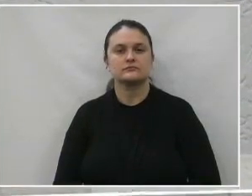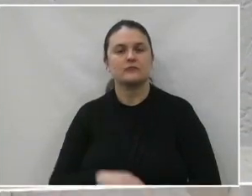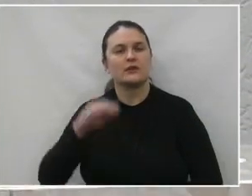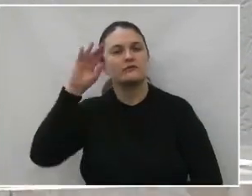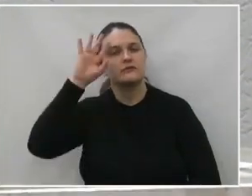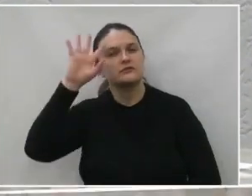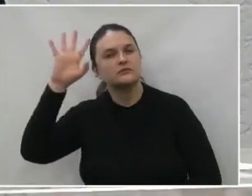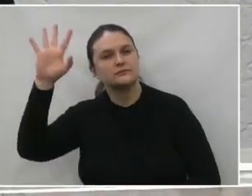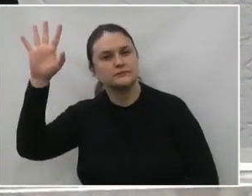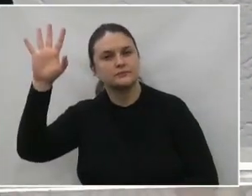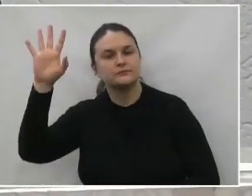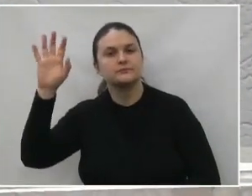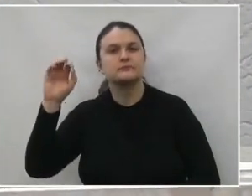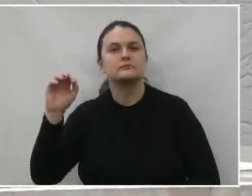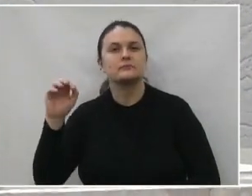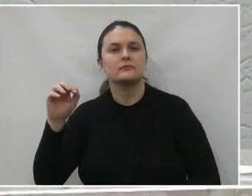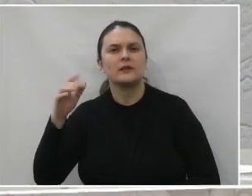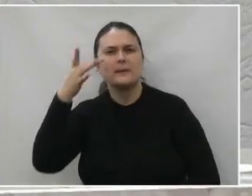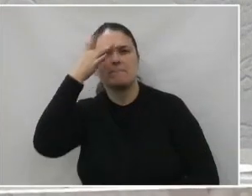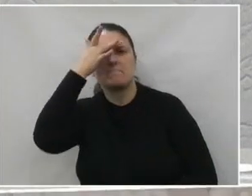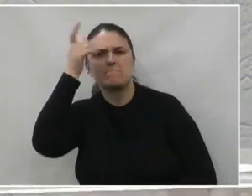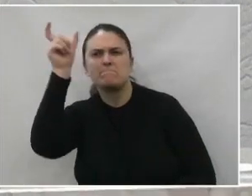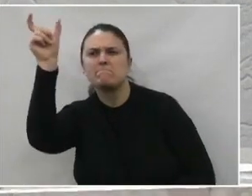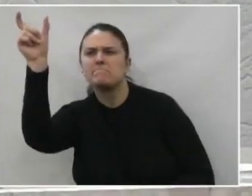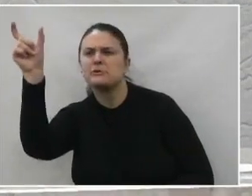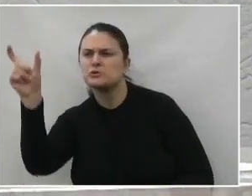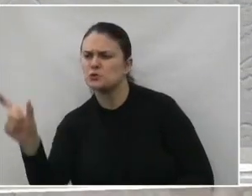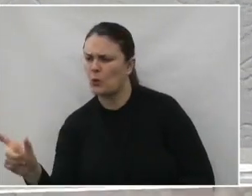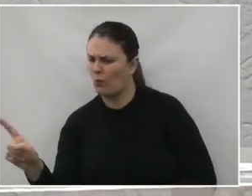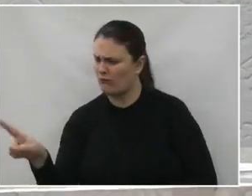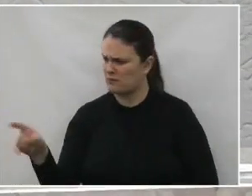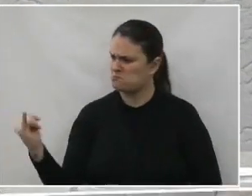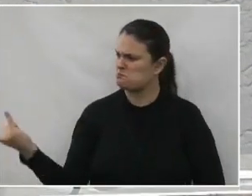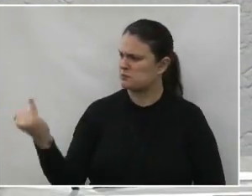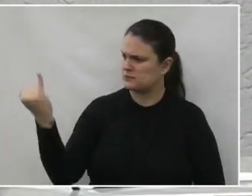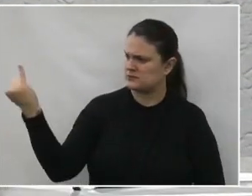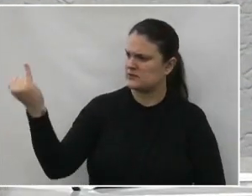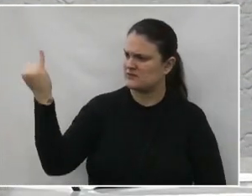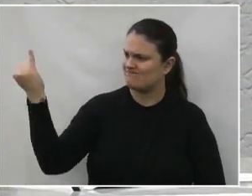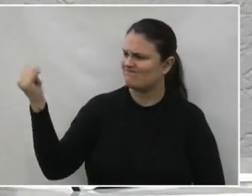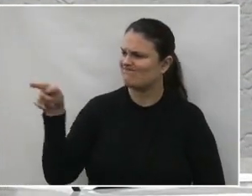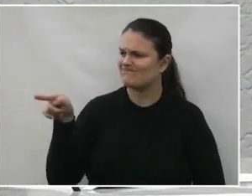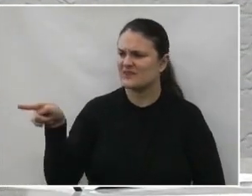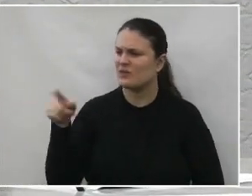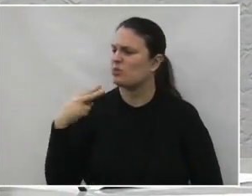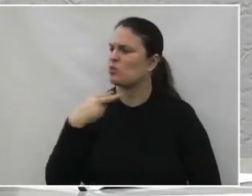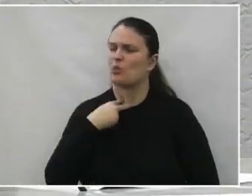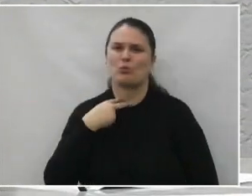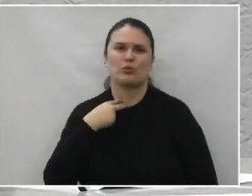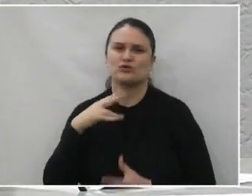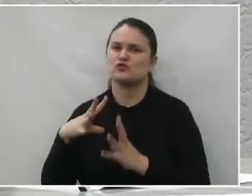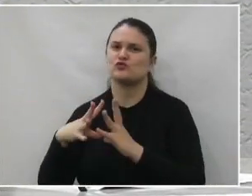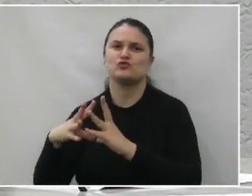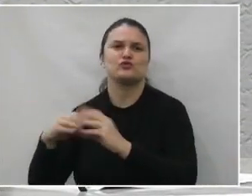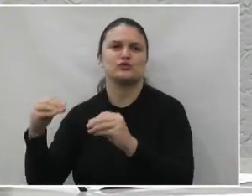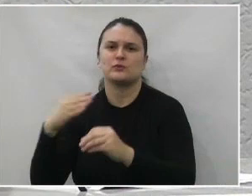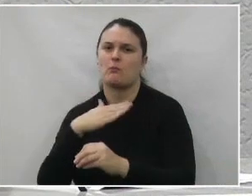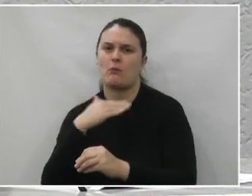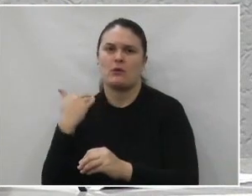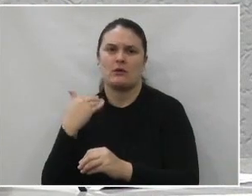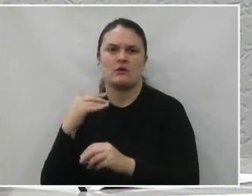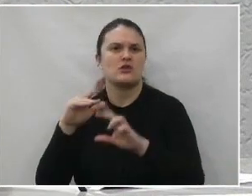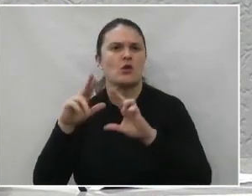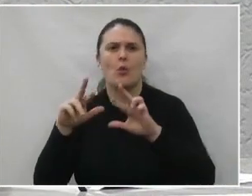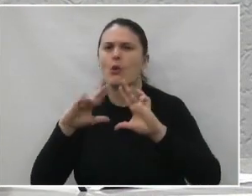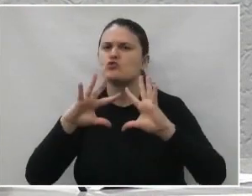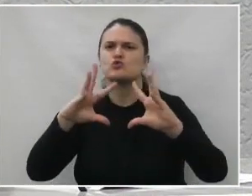Para refletir, o ser humano, por mais importante que seja, não pode escapar da morte. Como os animais morrem,